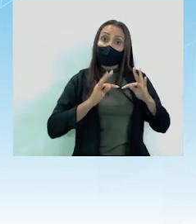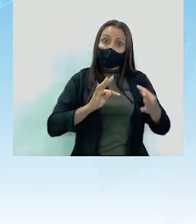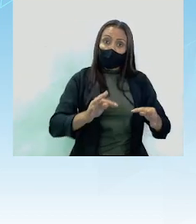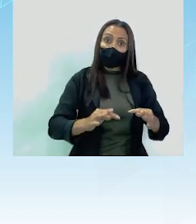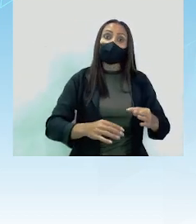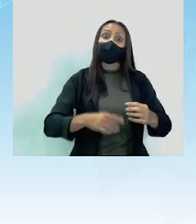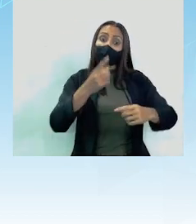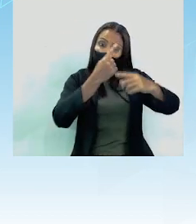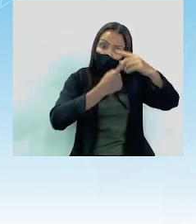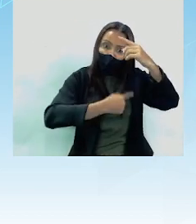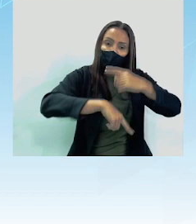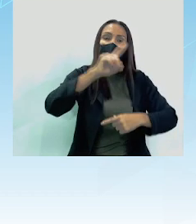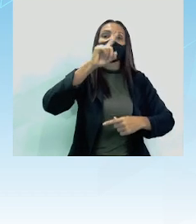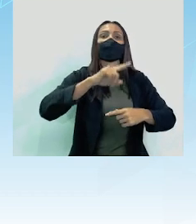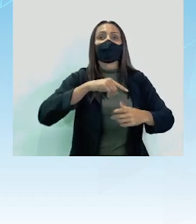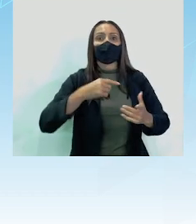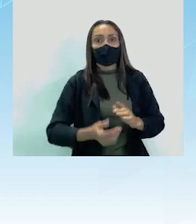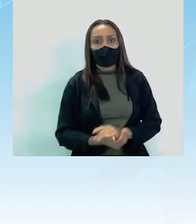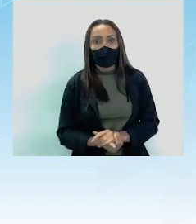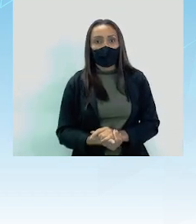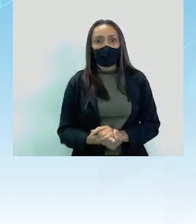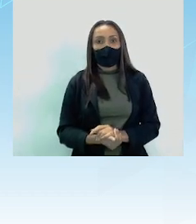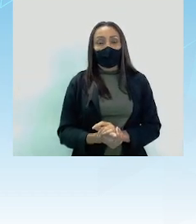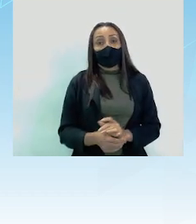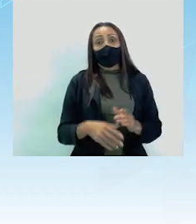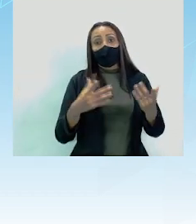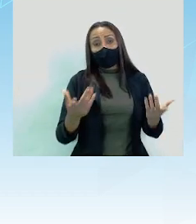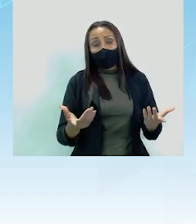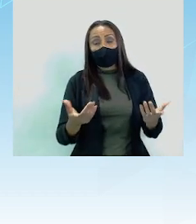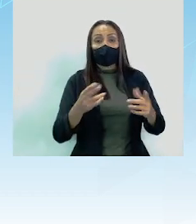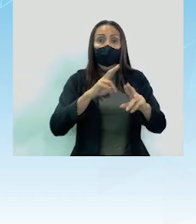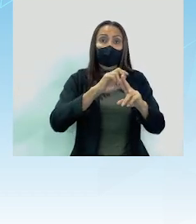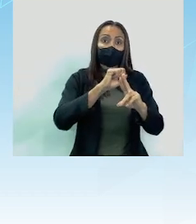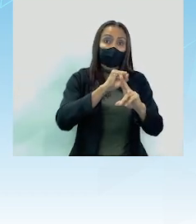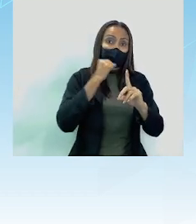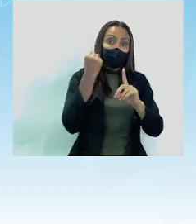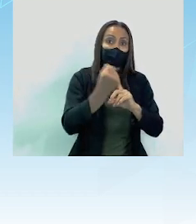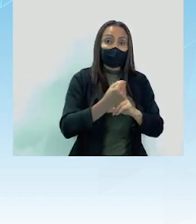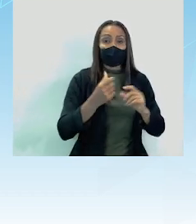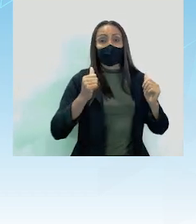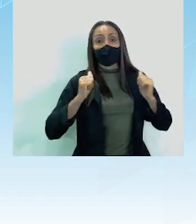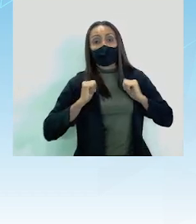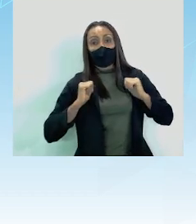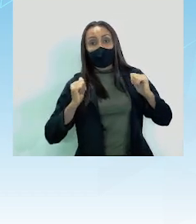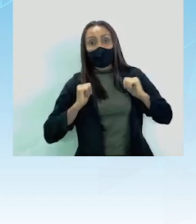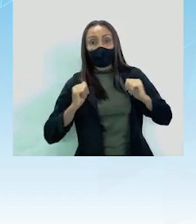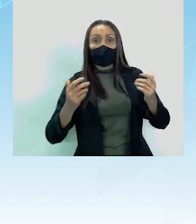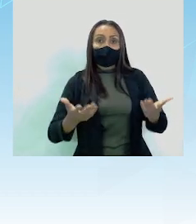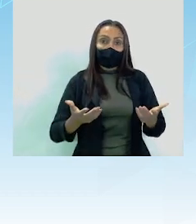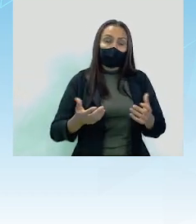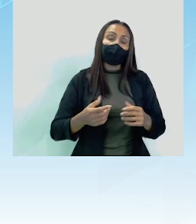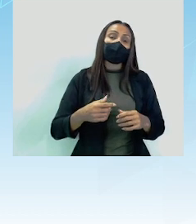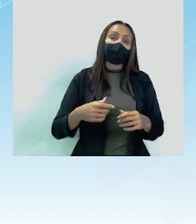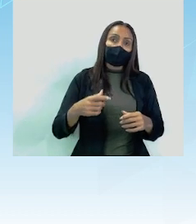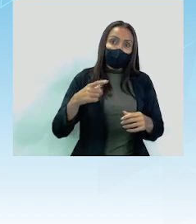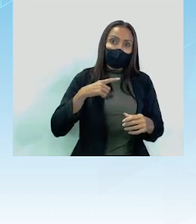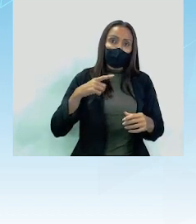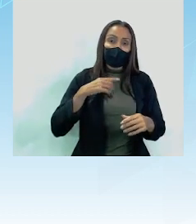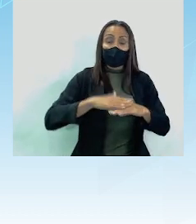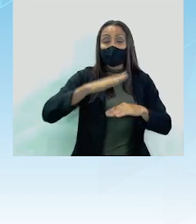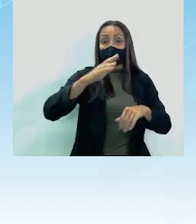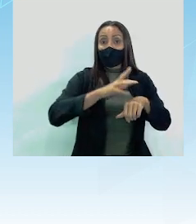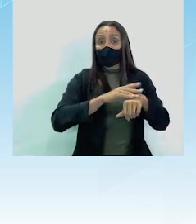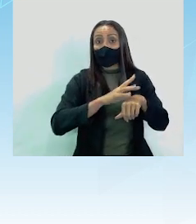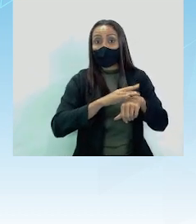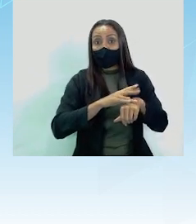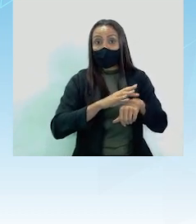está tecnológica e exigindo menos da gente. Por isso que a sociedade está ficando mais sedentária, está tendo mais doenças, porque a gente está se movimentando menos